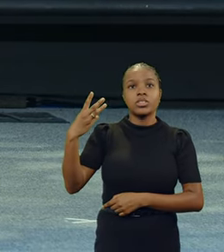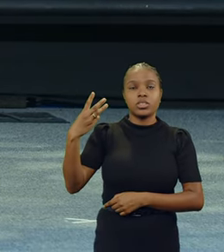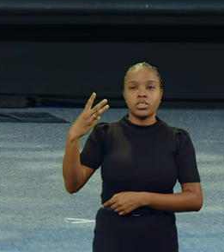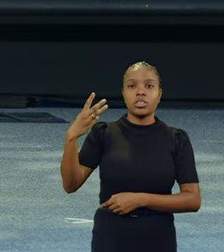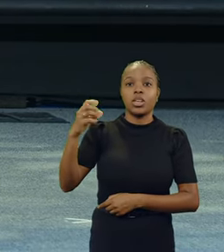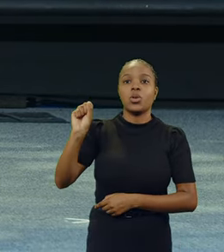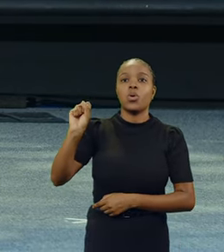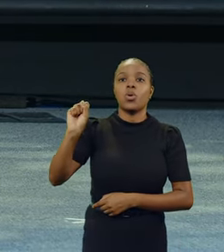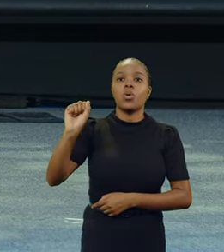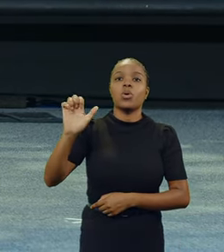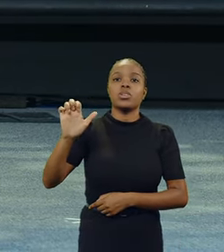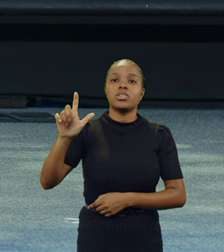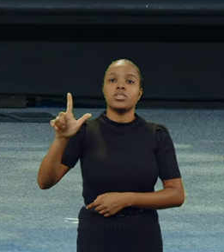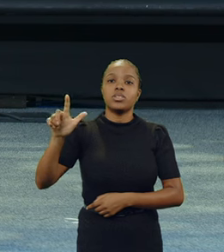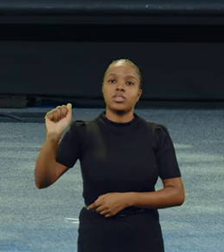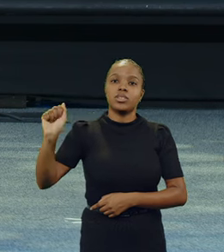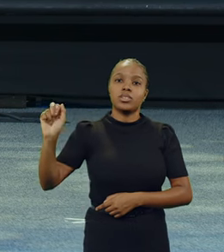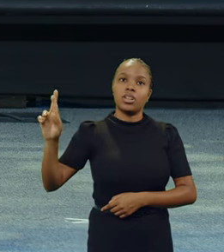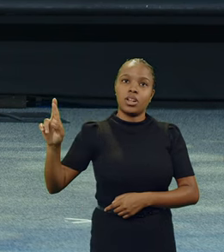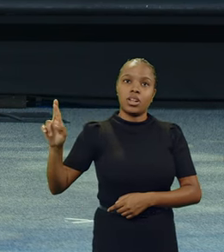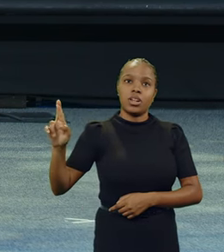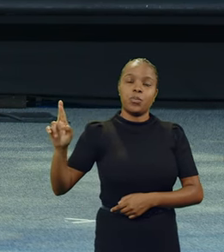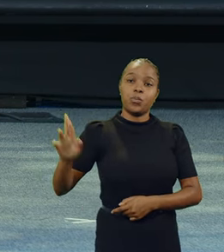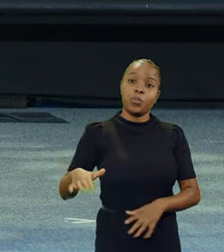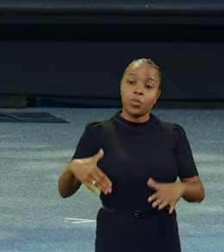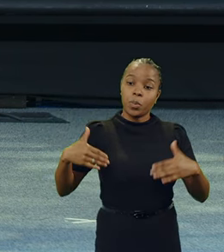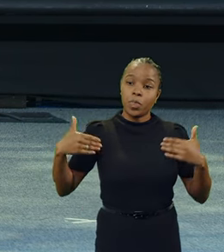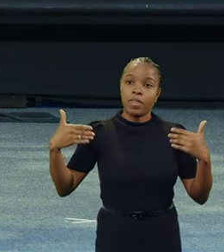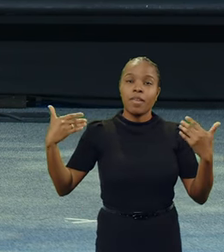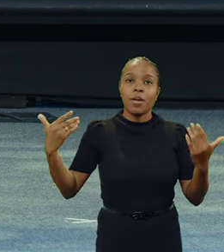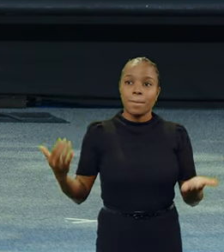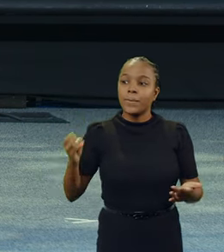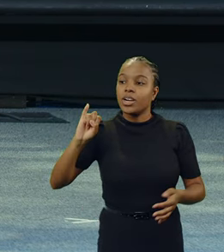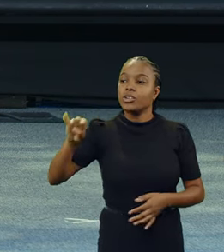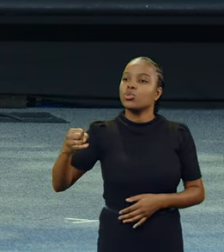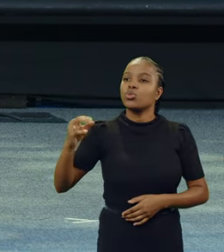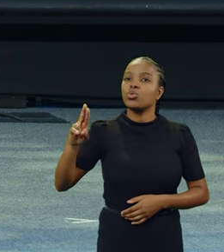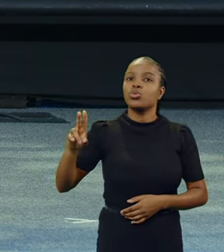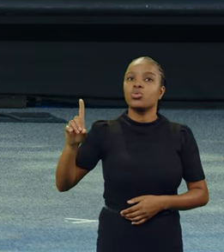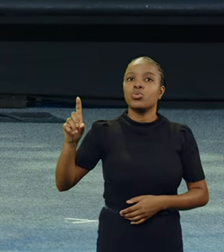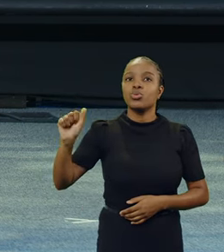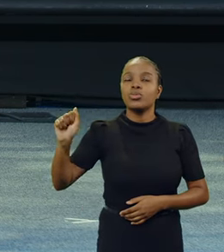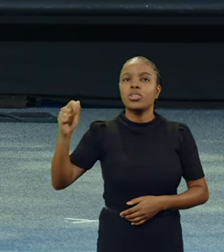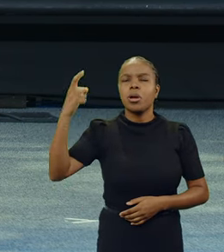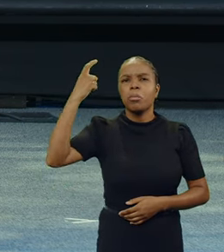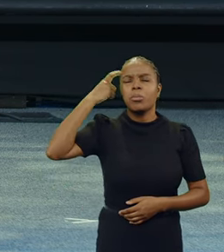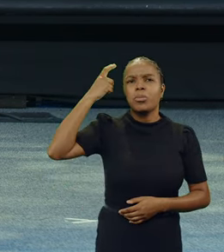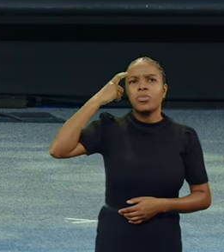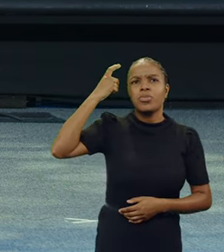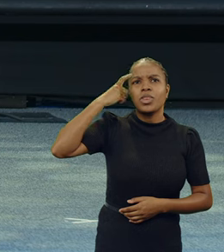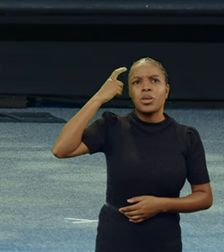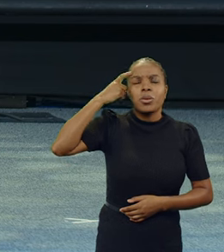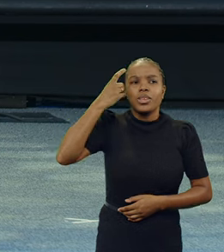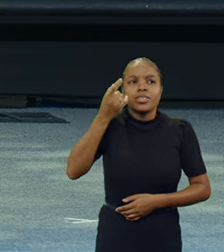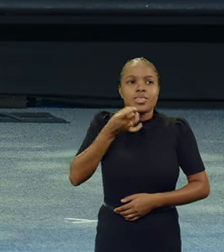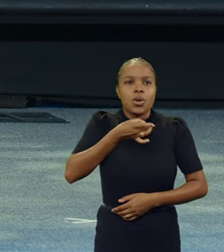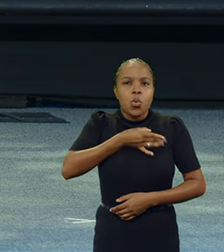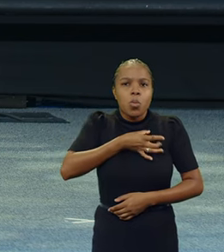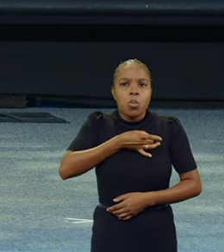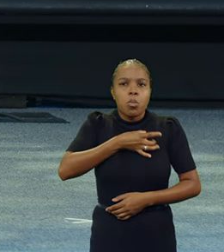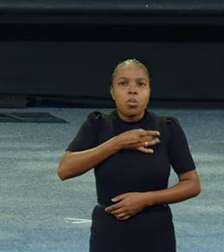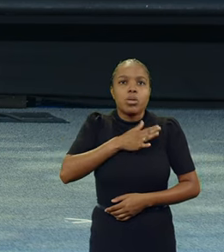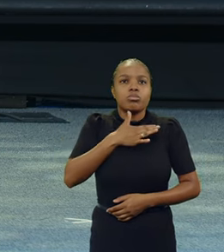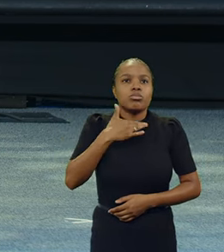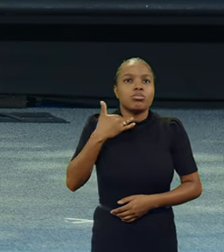Selá. Porém, Judá toma uma decisão equivocada. Judá pensa consigo, por medo de